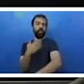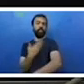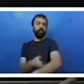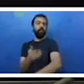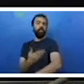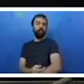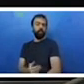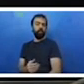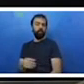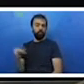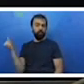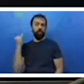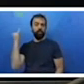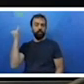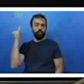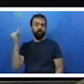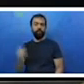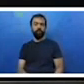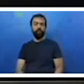fazer.